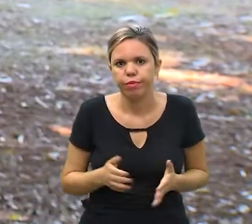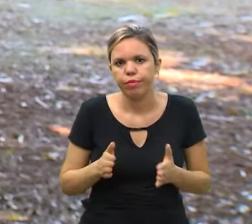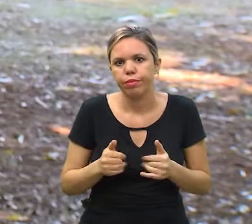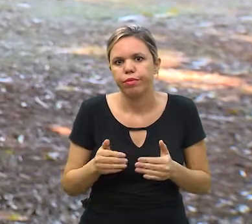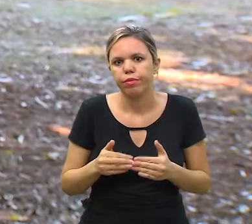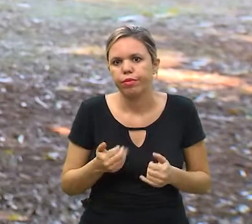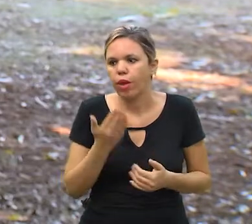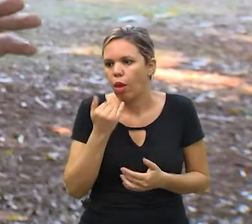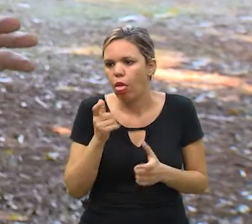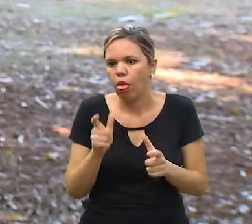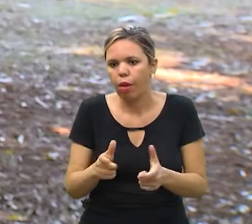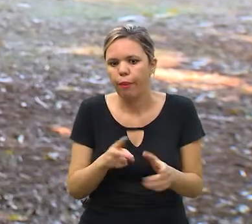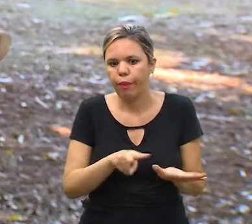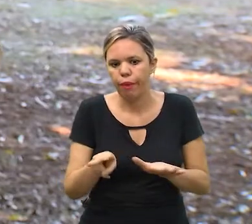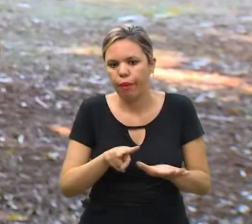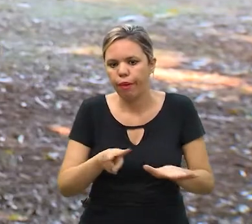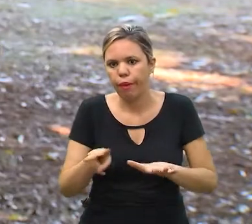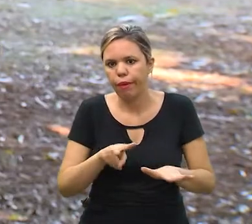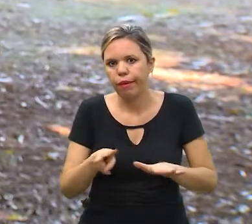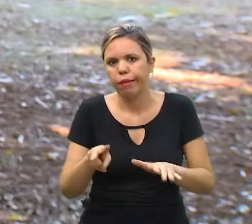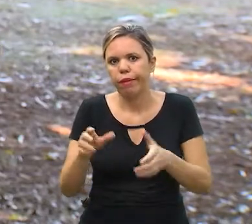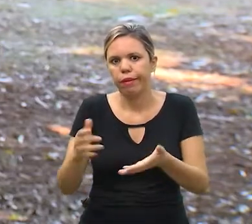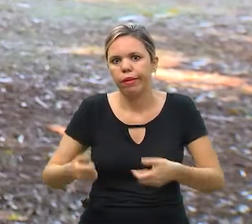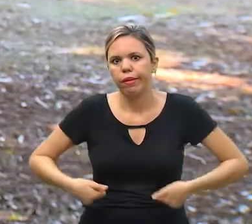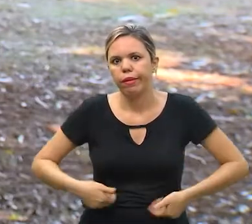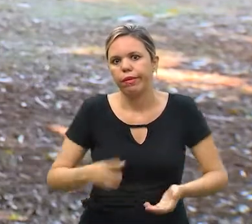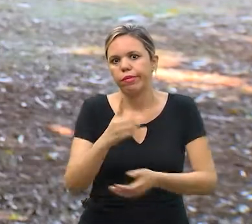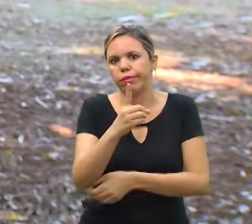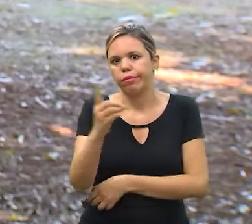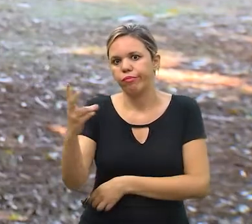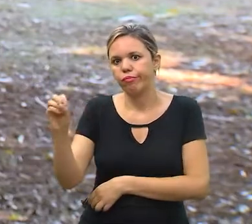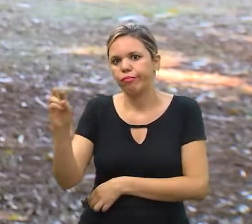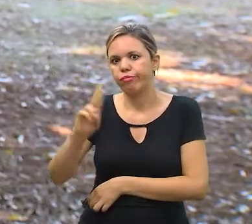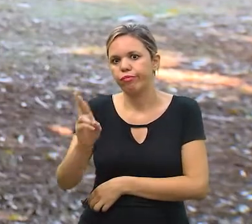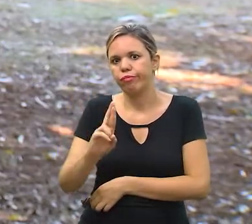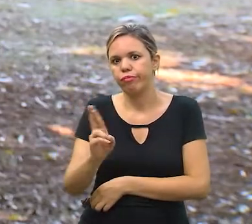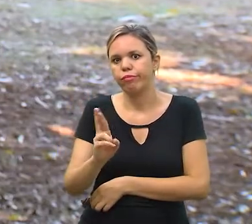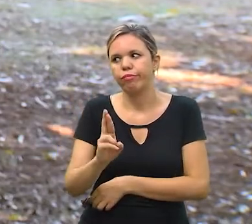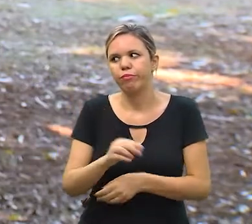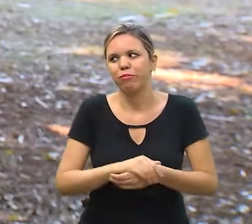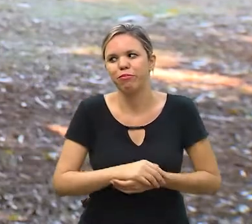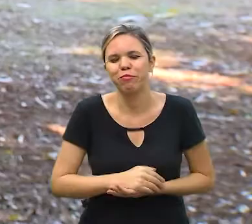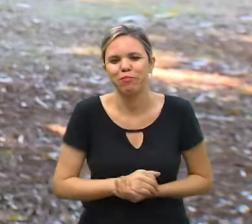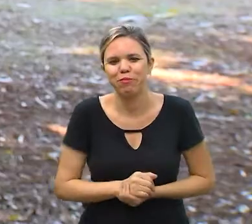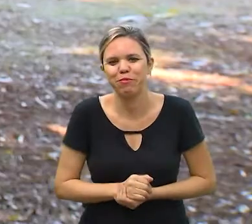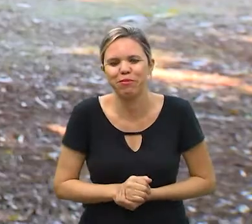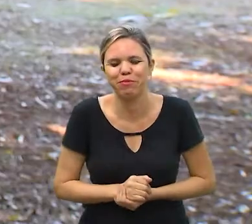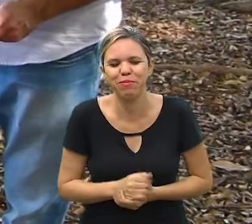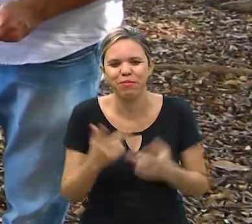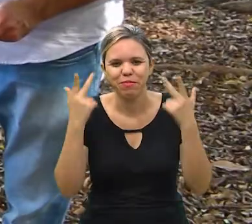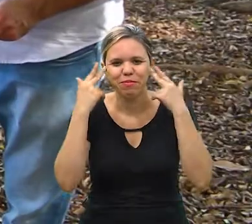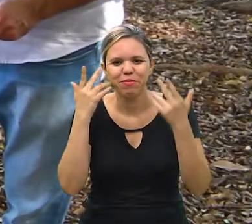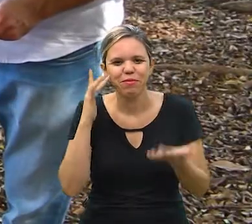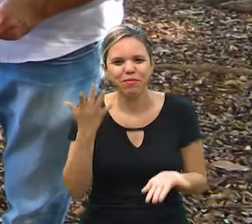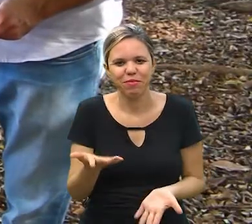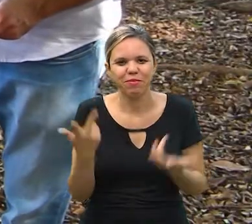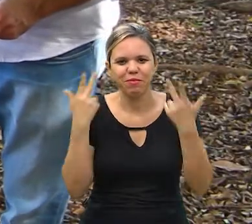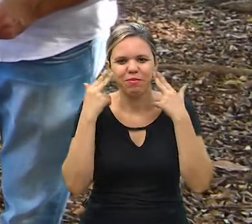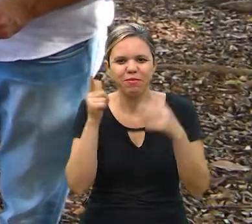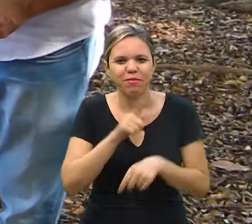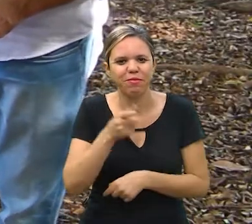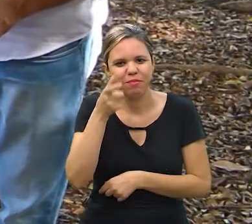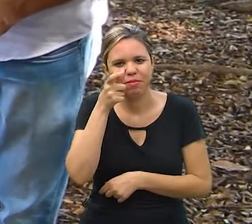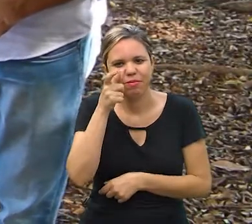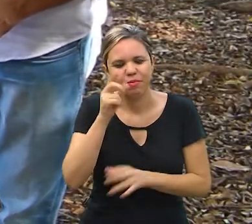pedindo comida no meio da semana no delivery, gastando 100, 120 reais, como se aquilo fosse algo normal. E aí você consegue ver